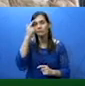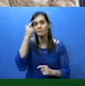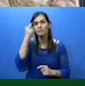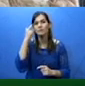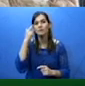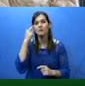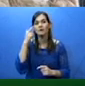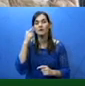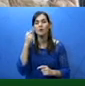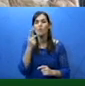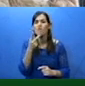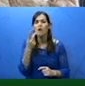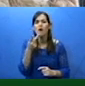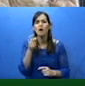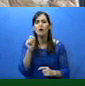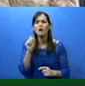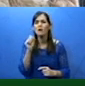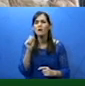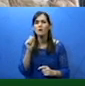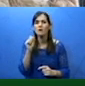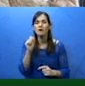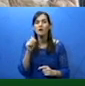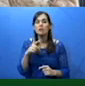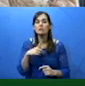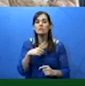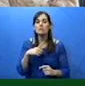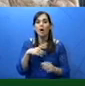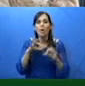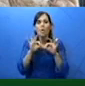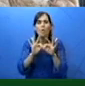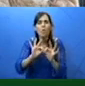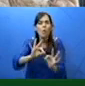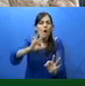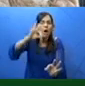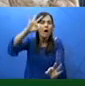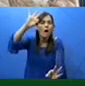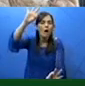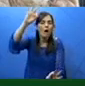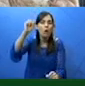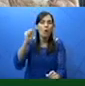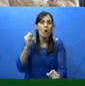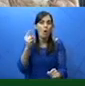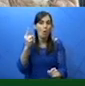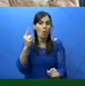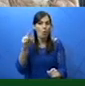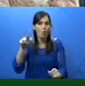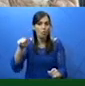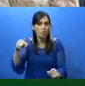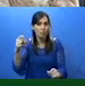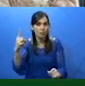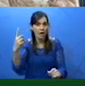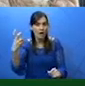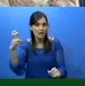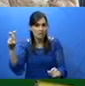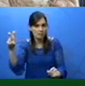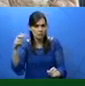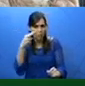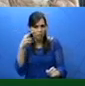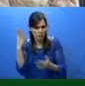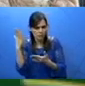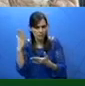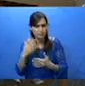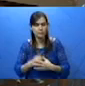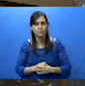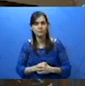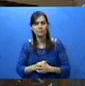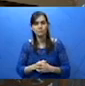que ele aproximadamente, o comprimento dele é de 1,15 m. Vamos ver aqui na trena? Onde